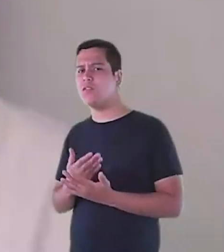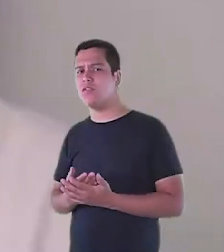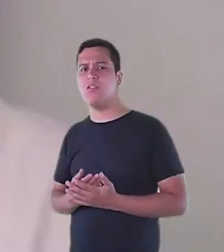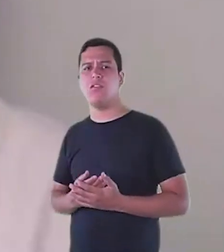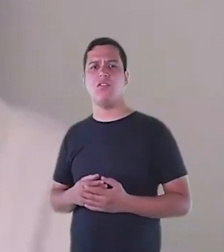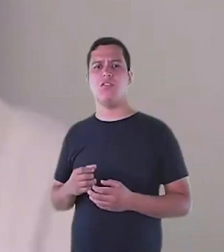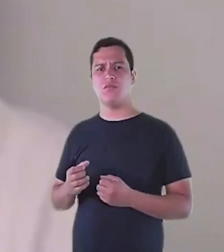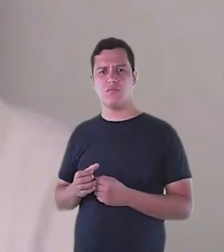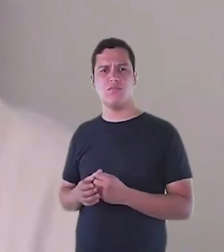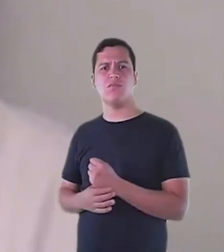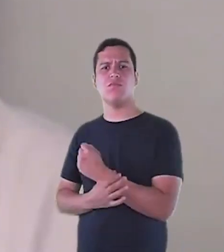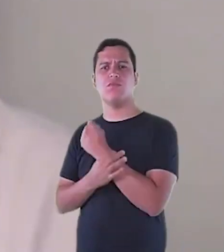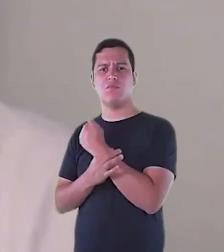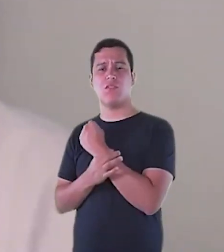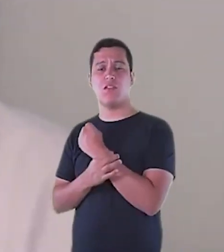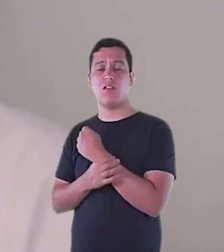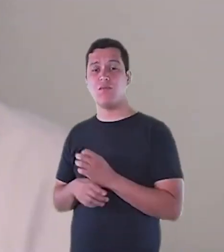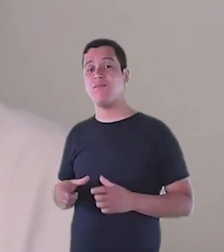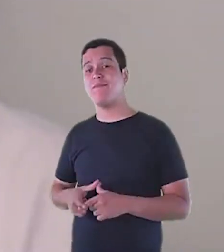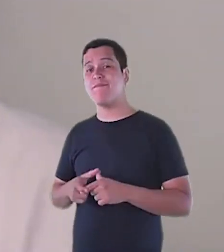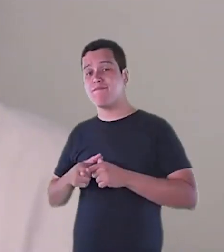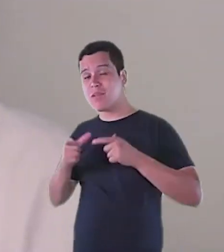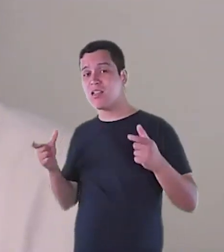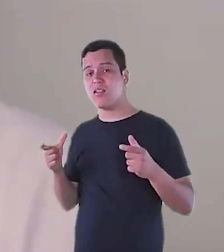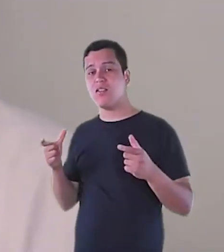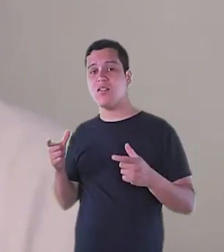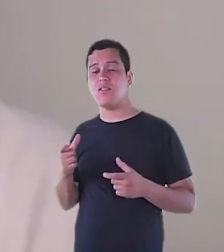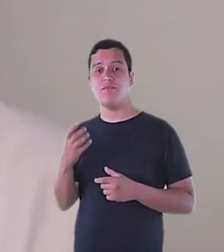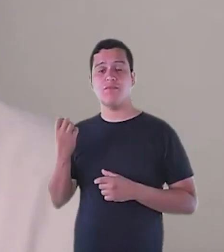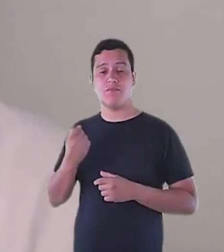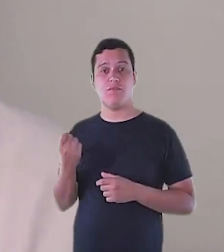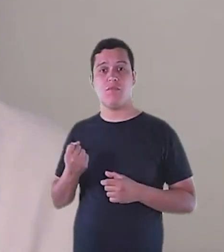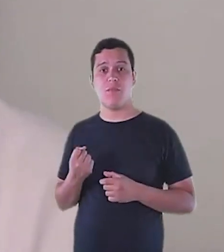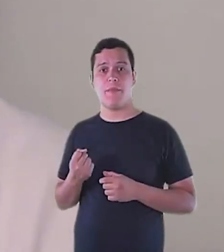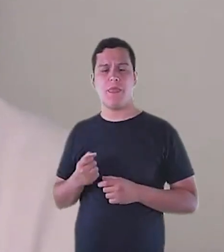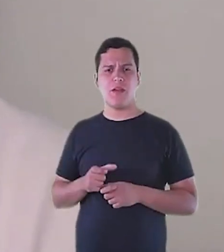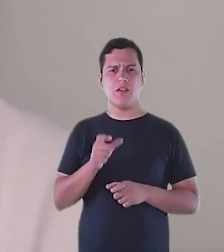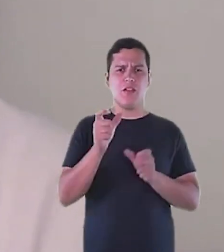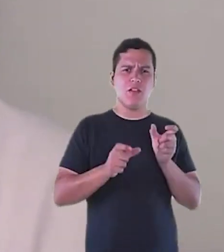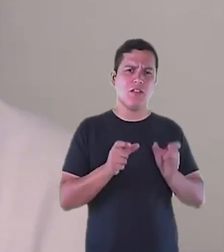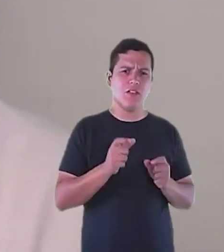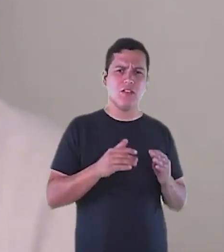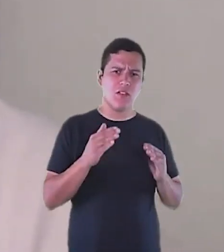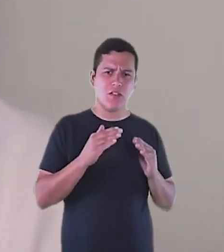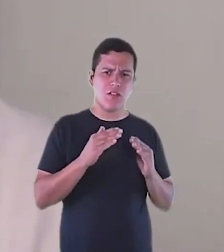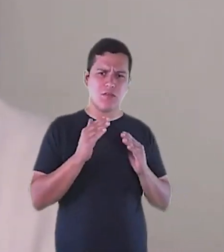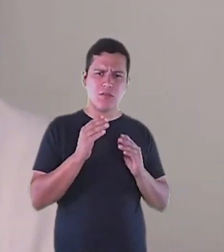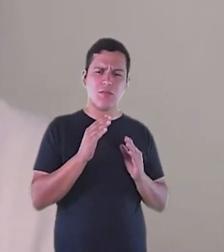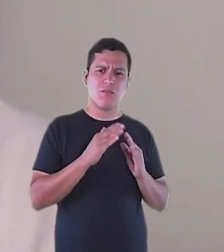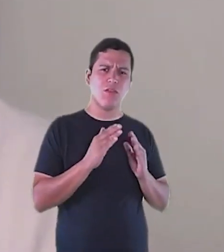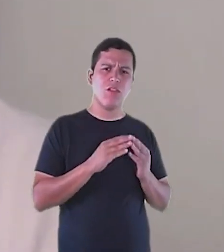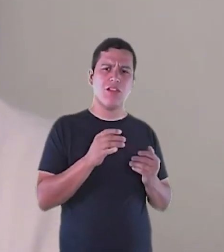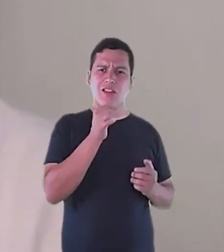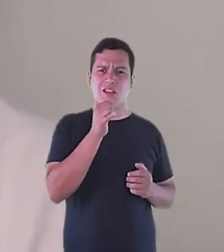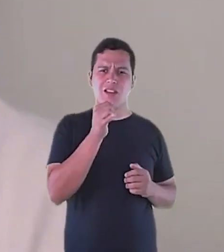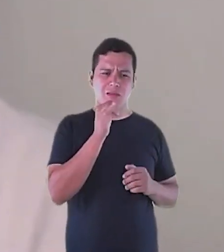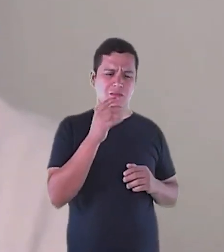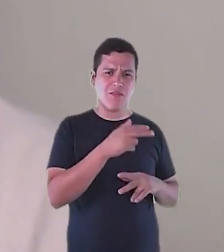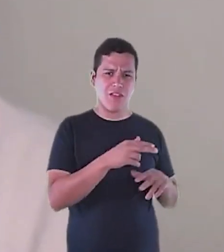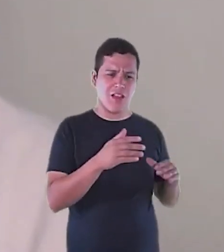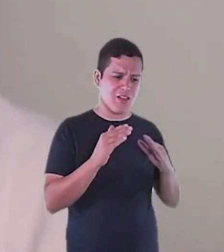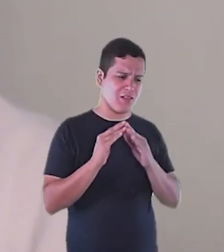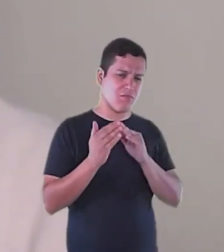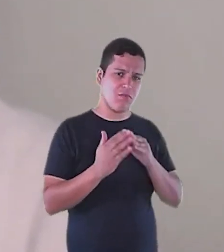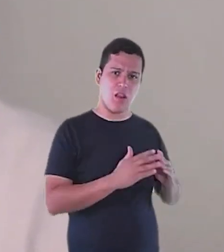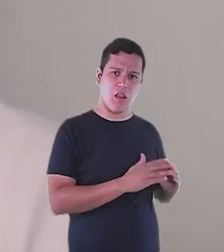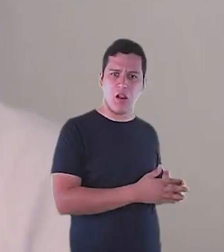população branca herdeira de colonos europeus. Quem mora naquelas periferias insalubres, violentas,